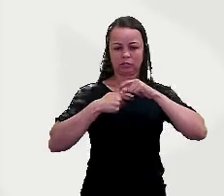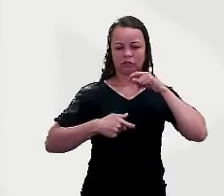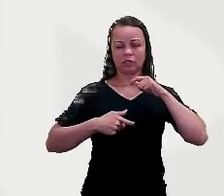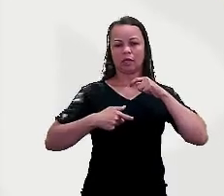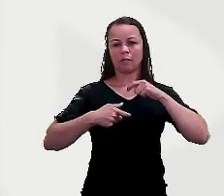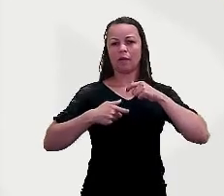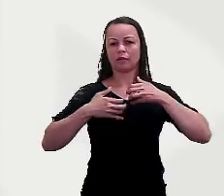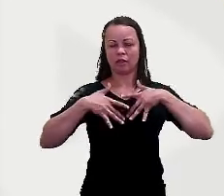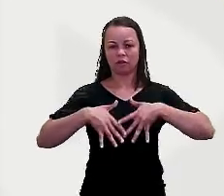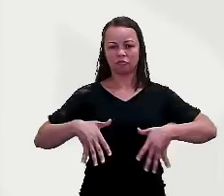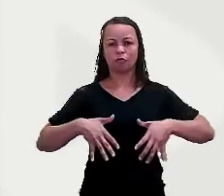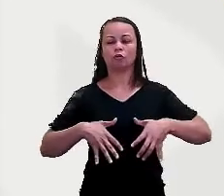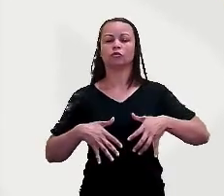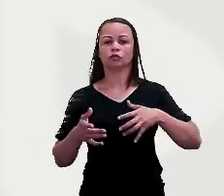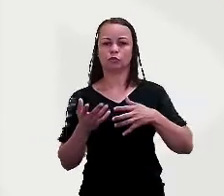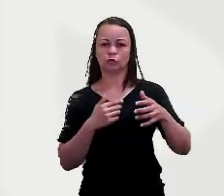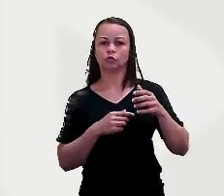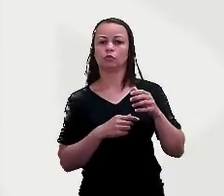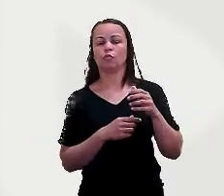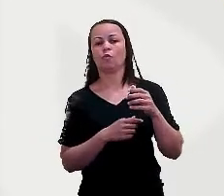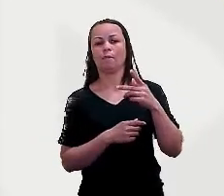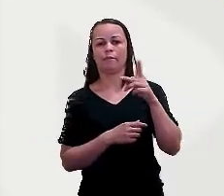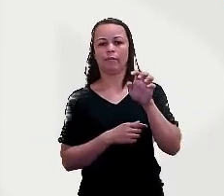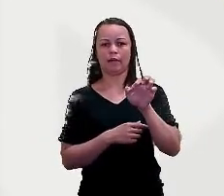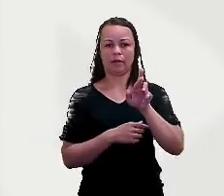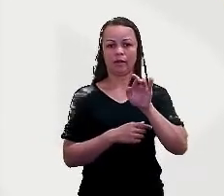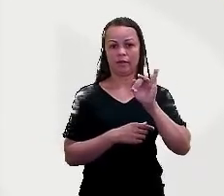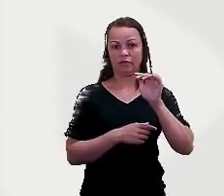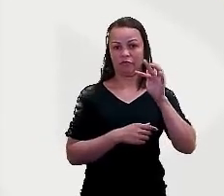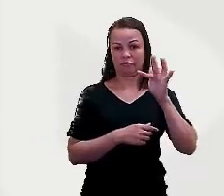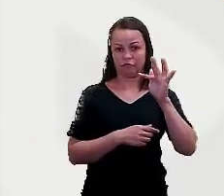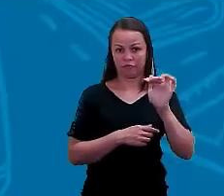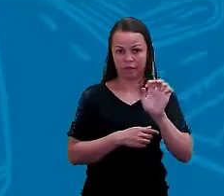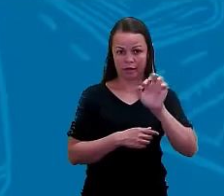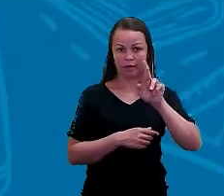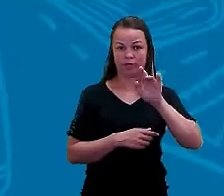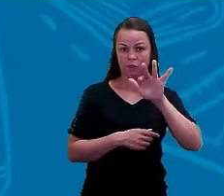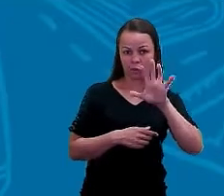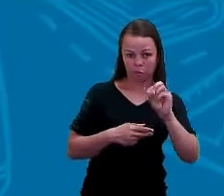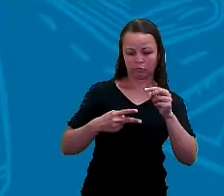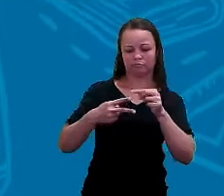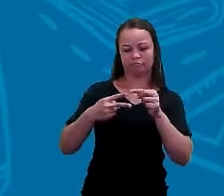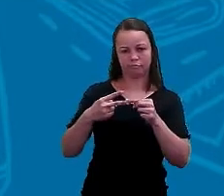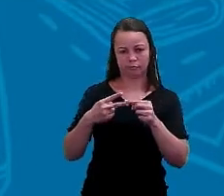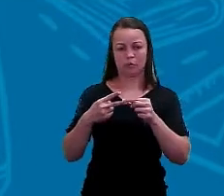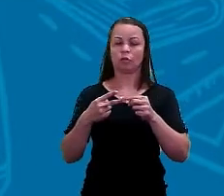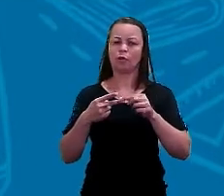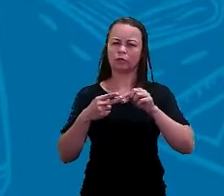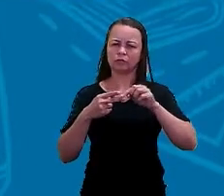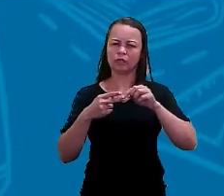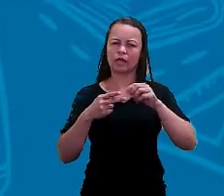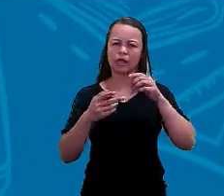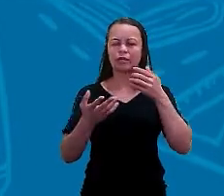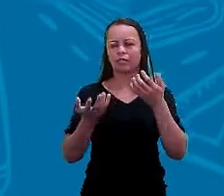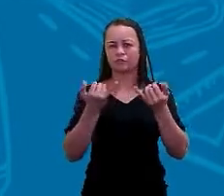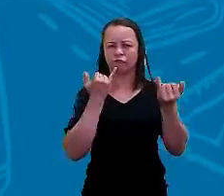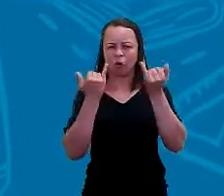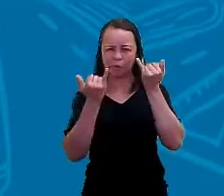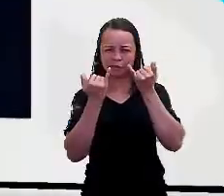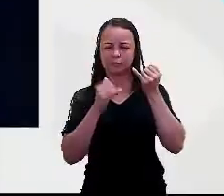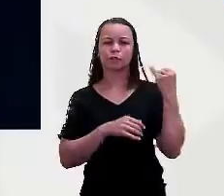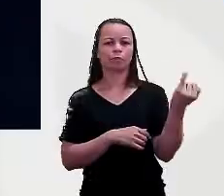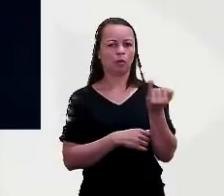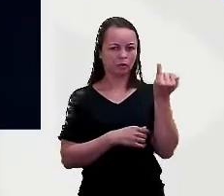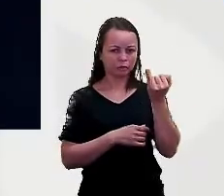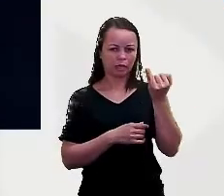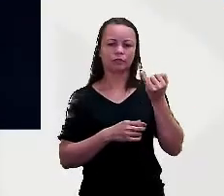o SNP. Guarda essas informações que vão fazer toda a diferença. E aí, claro, vamos dar o